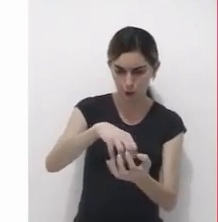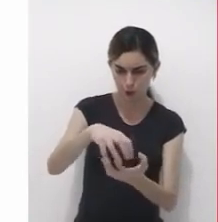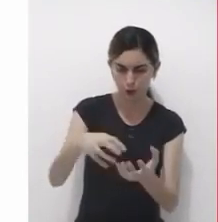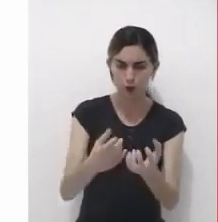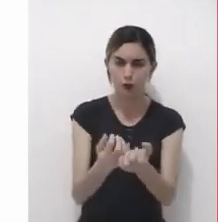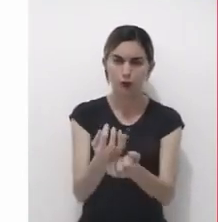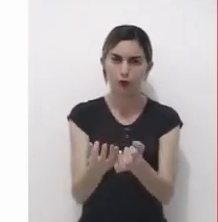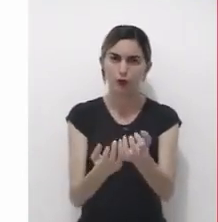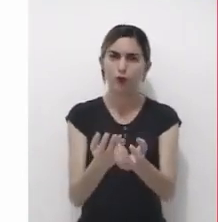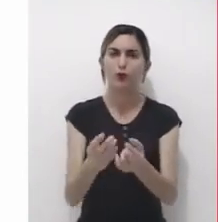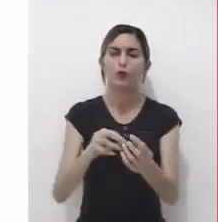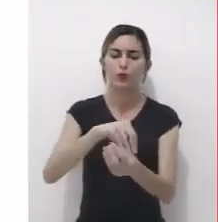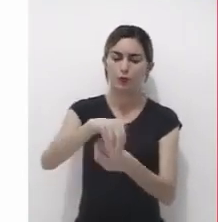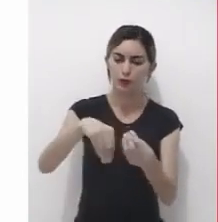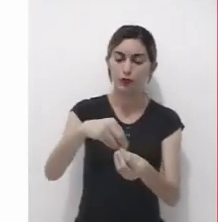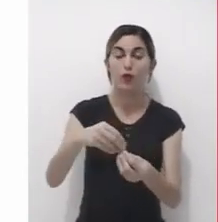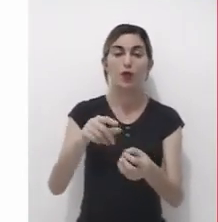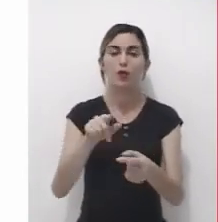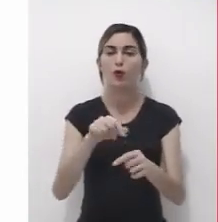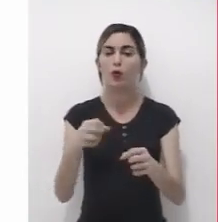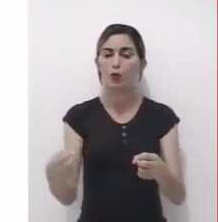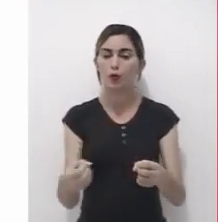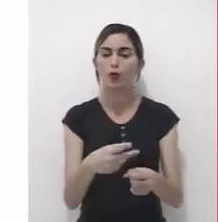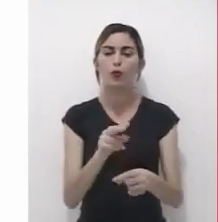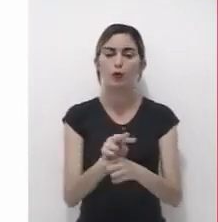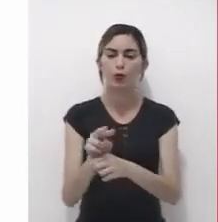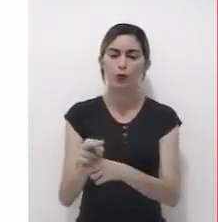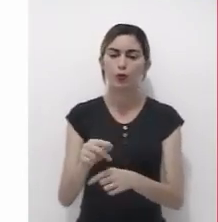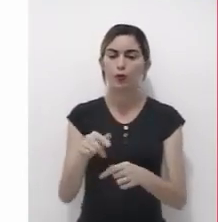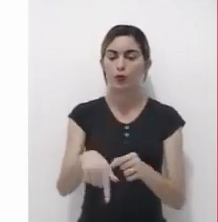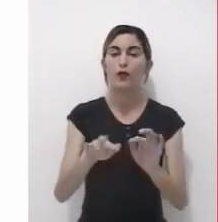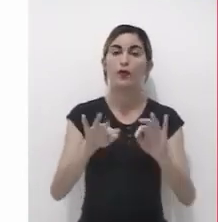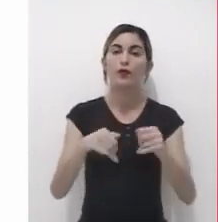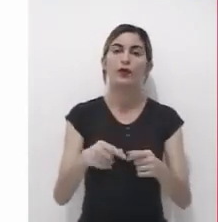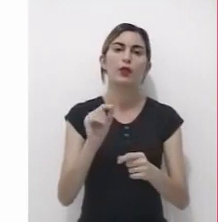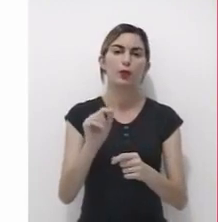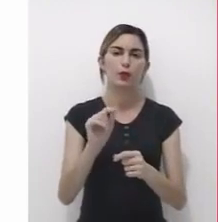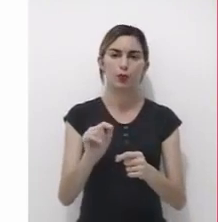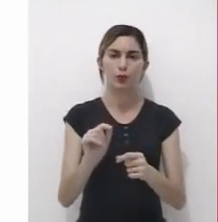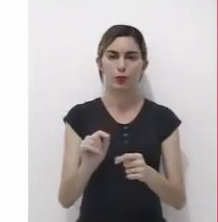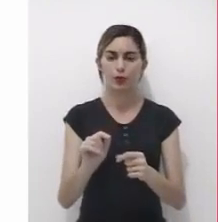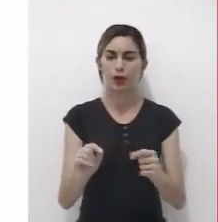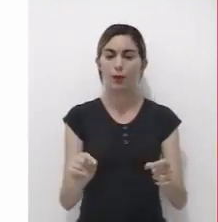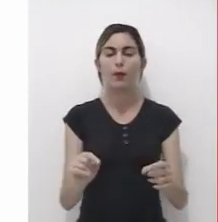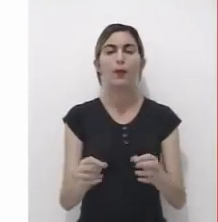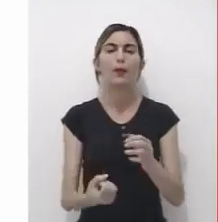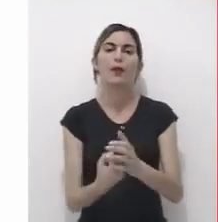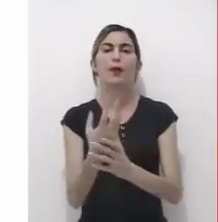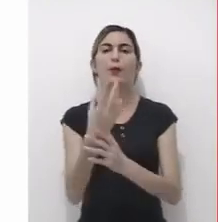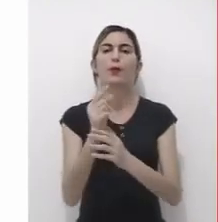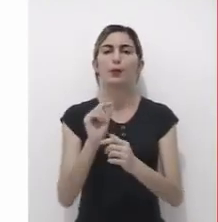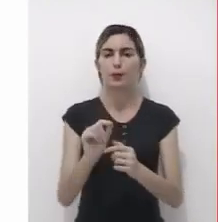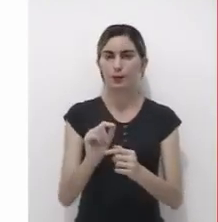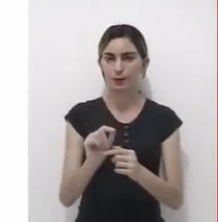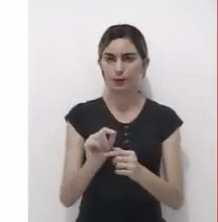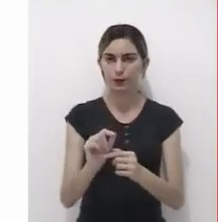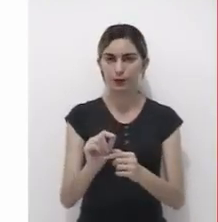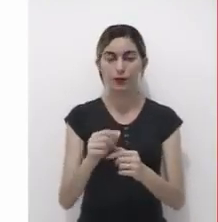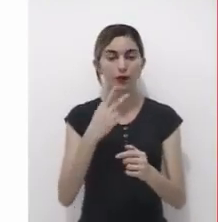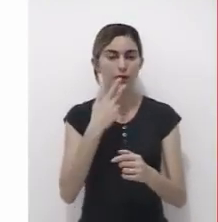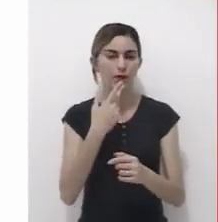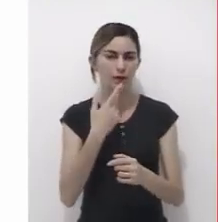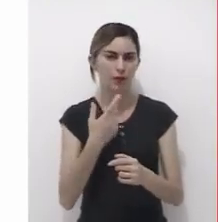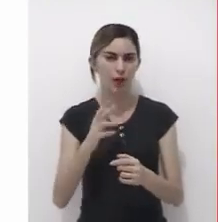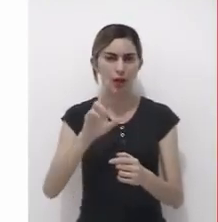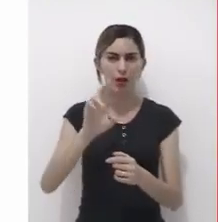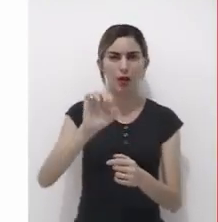reagir e irão me dar um produto final, que é um estado final desses produtos. Então, quando se